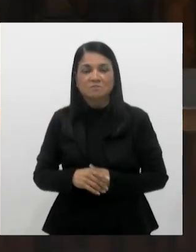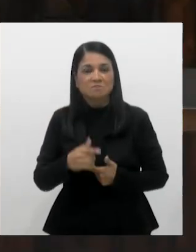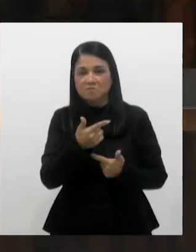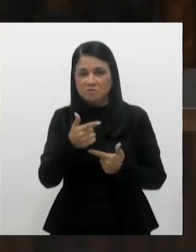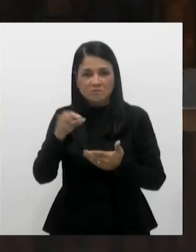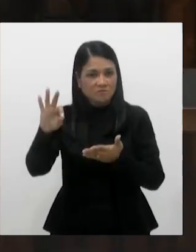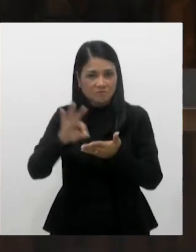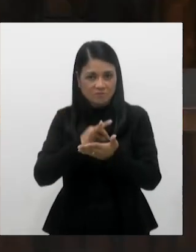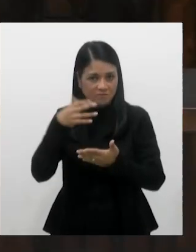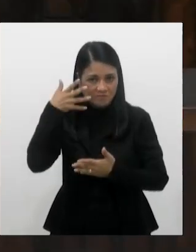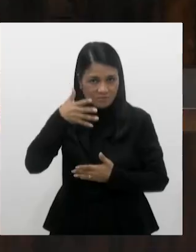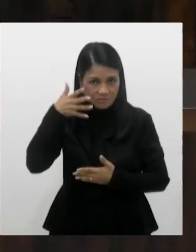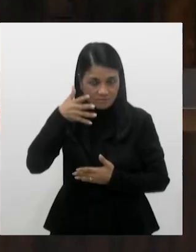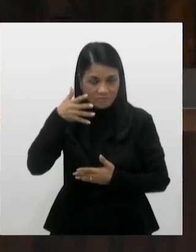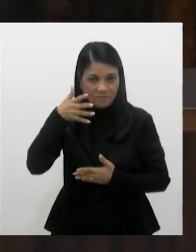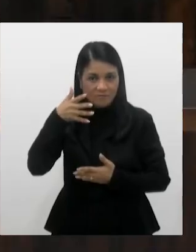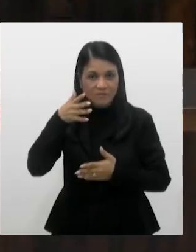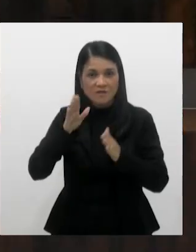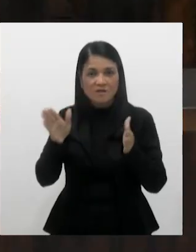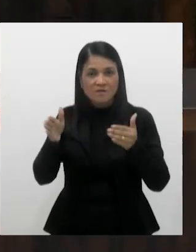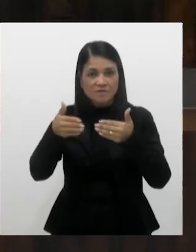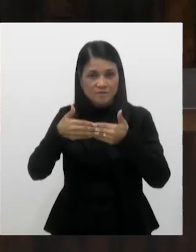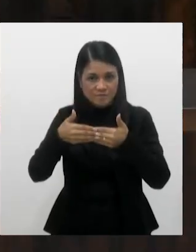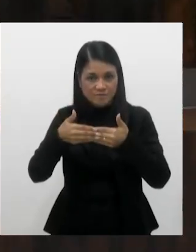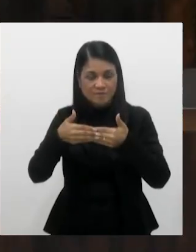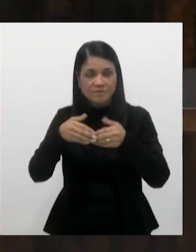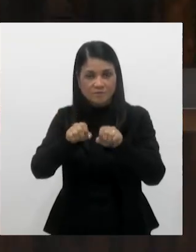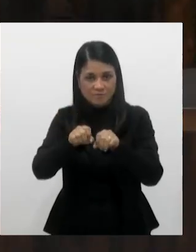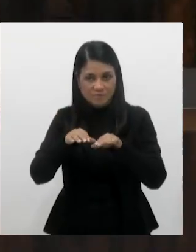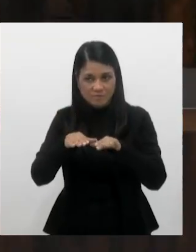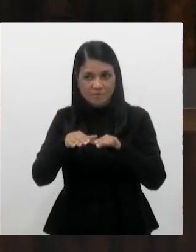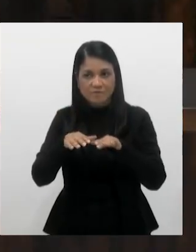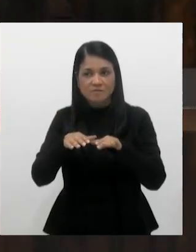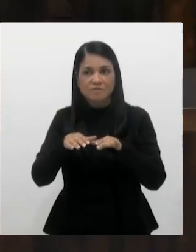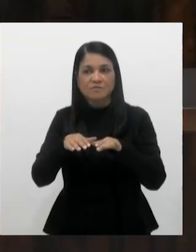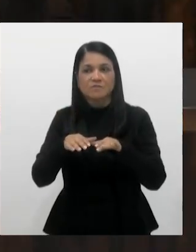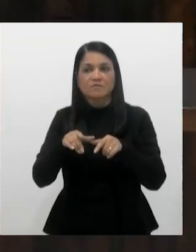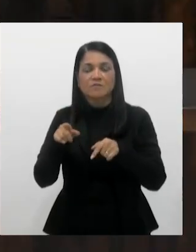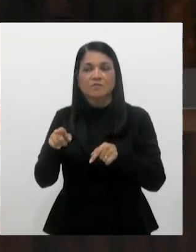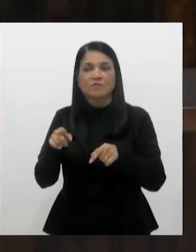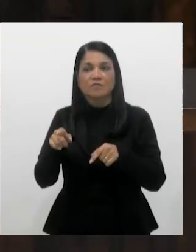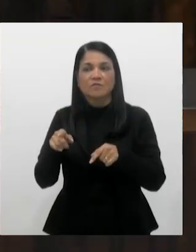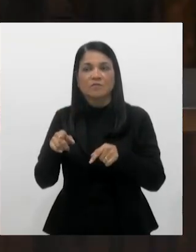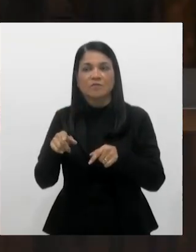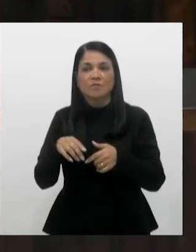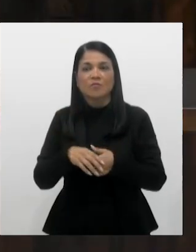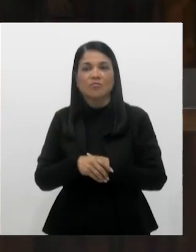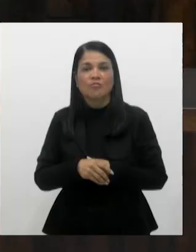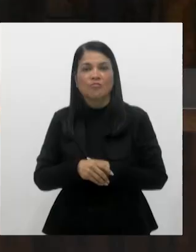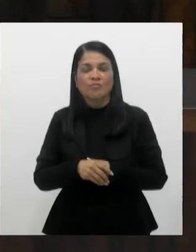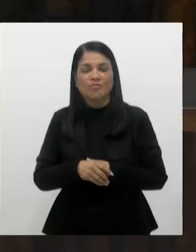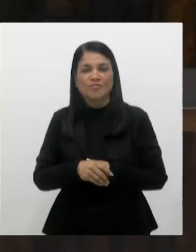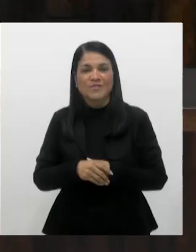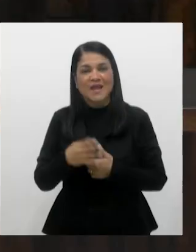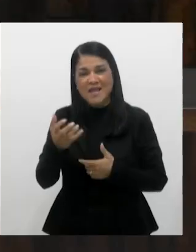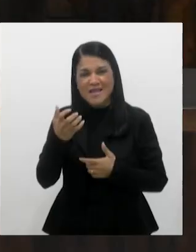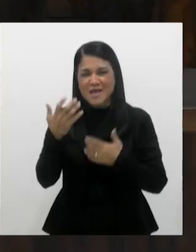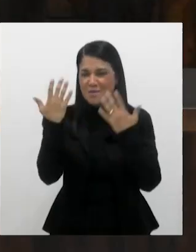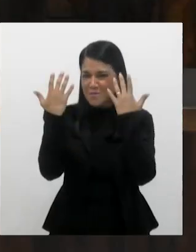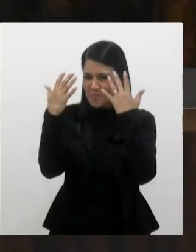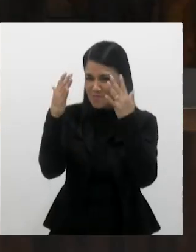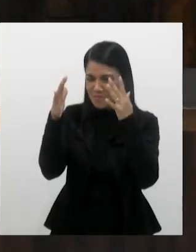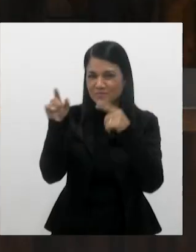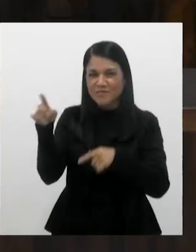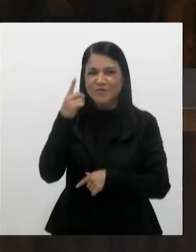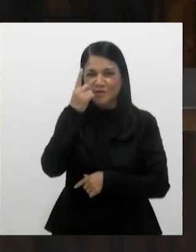mais oradores, tá? Encerrada a sessão, quero também aqui, tá? Parabéns aí, tá,